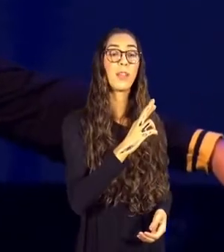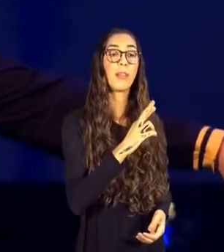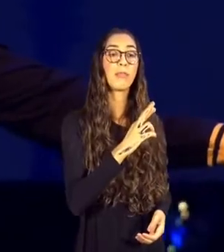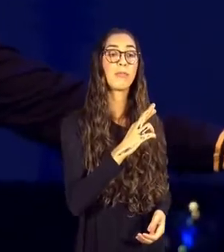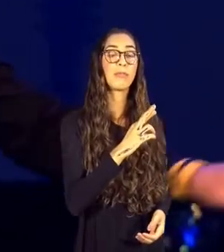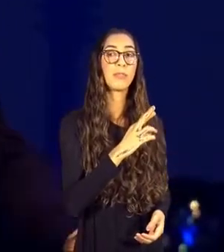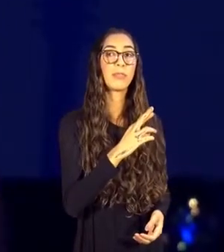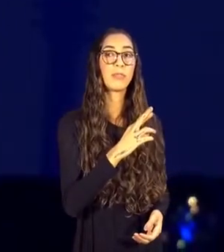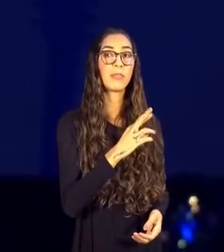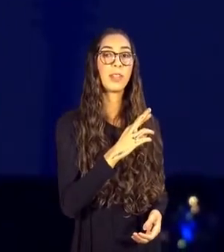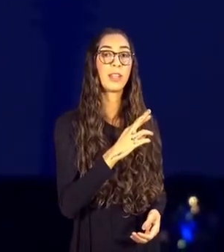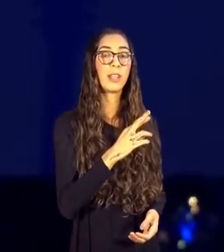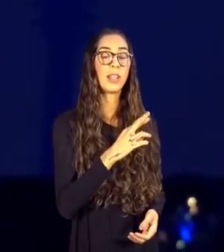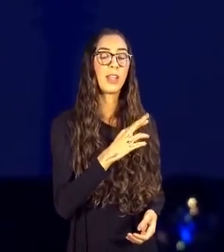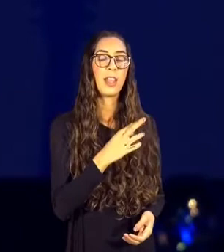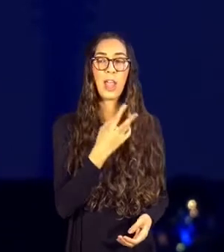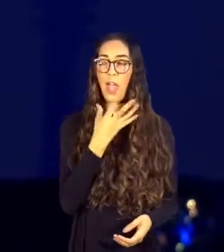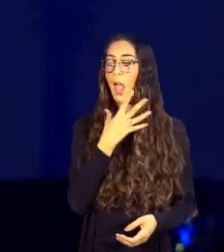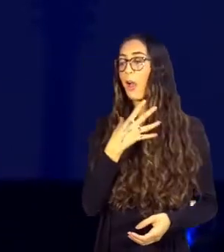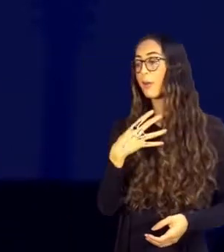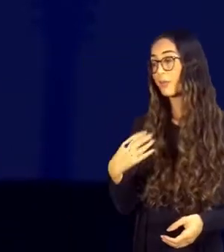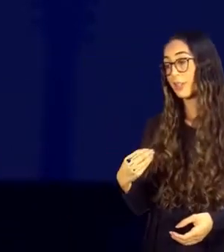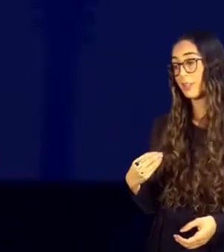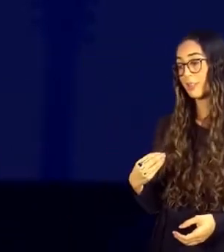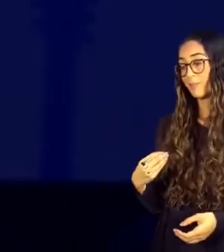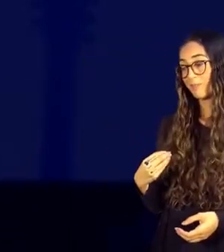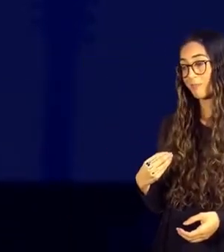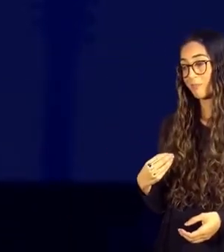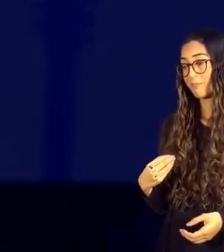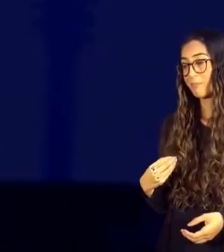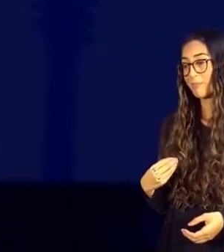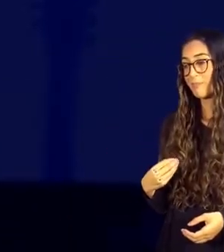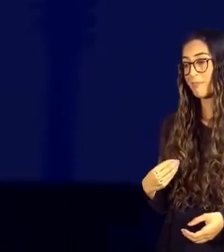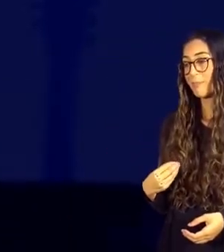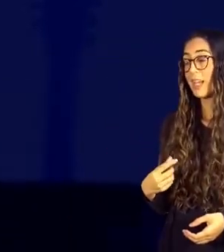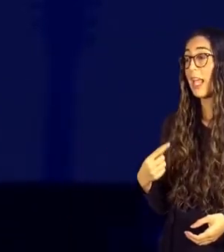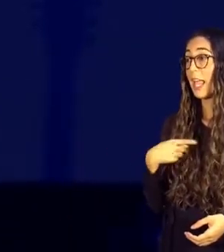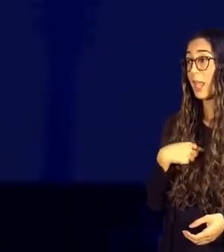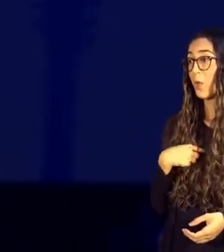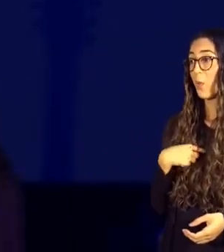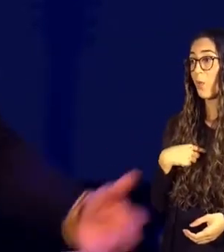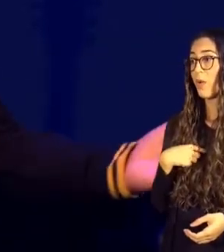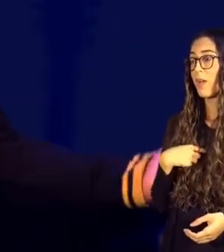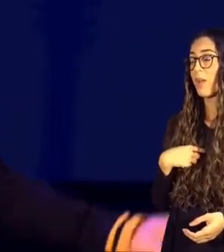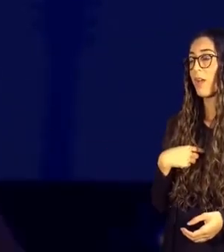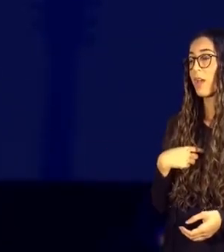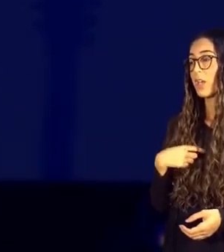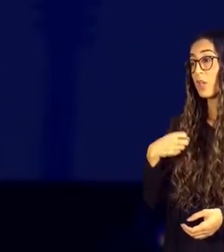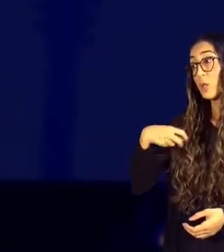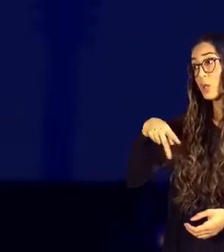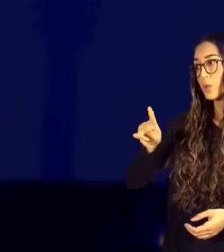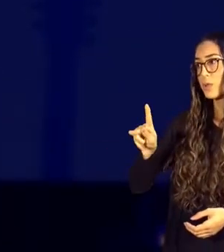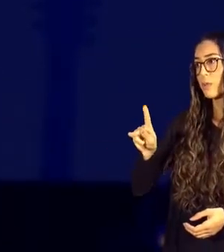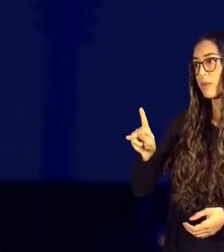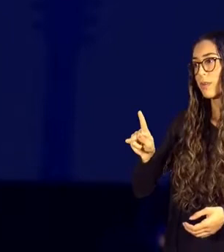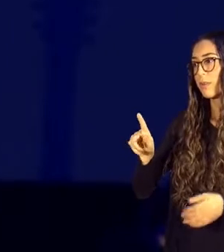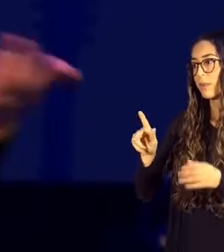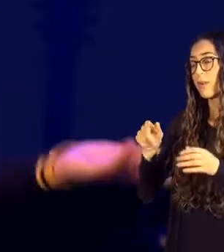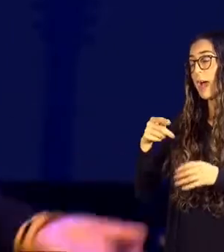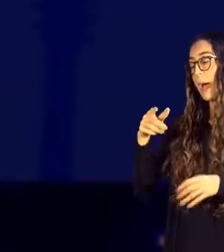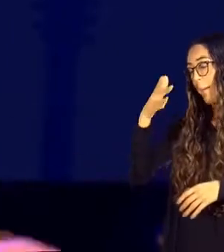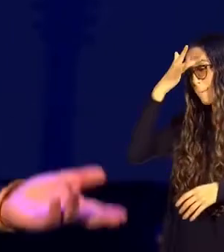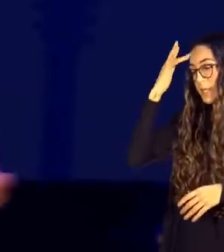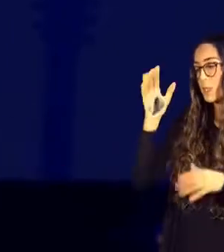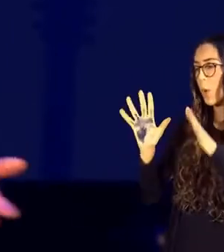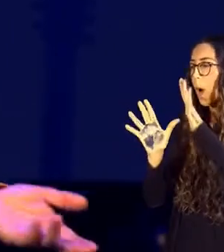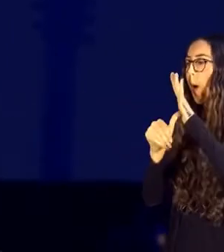Quero falar com o Sirinho. Ó, Sirinho, está aqui sua carteira. Eu sou motorista de caminhão, sou da igreja e eu parei meu caminhão. Eu não lembro por que ele